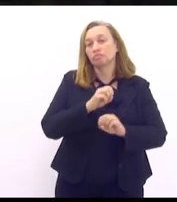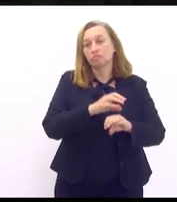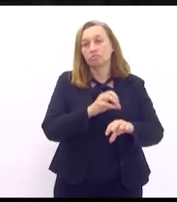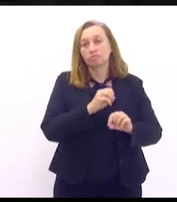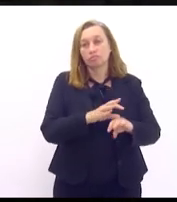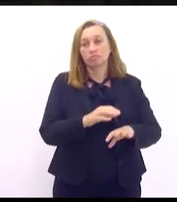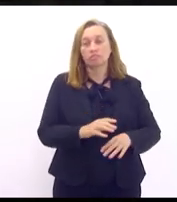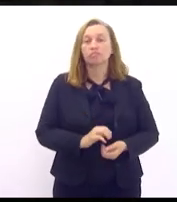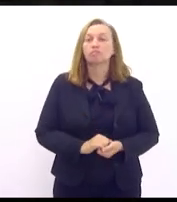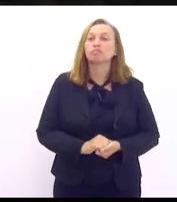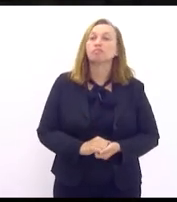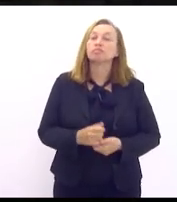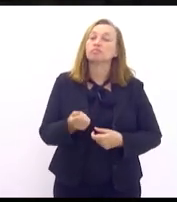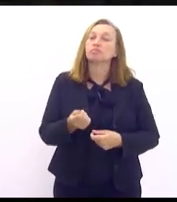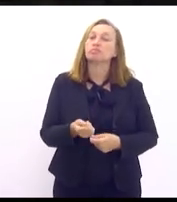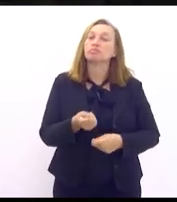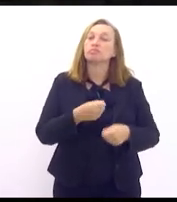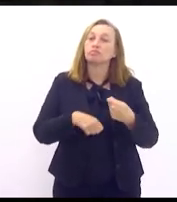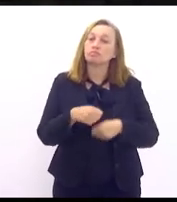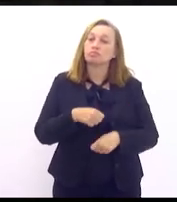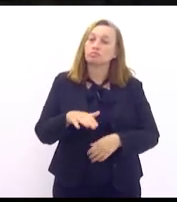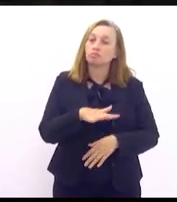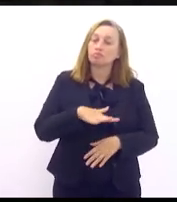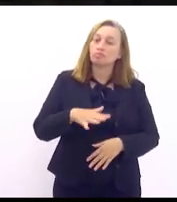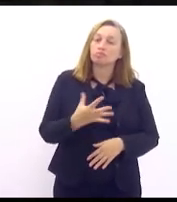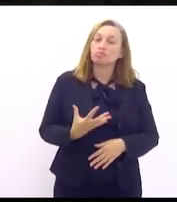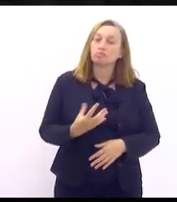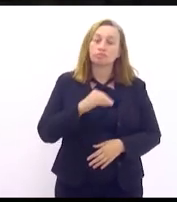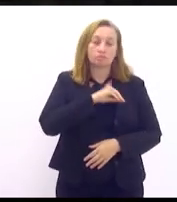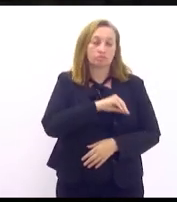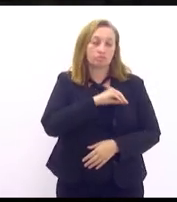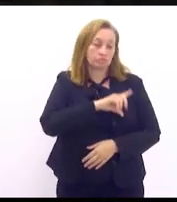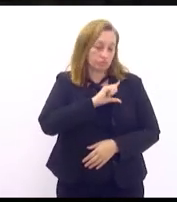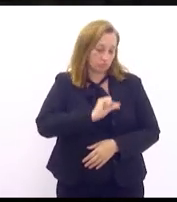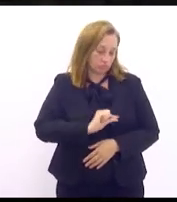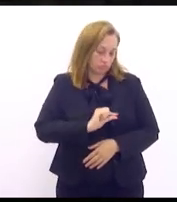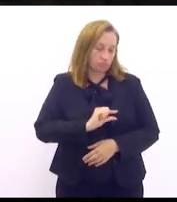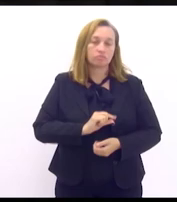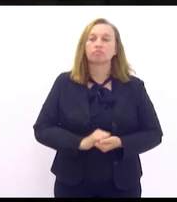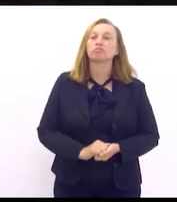não docentes, os administrativos, recebendo abaixo do salário mínimo.